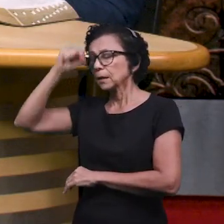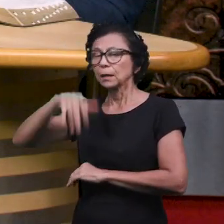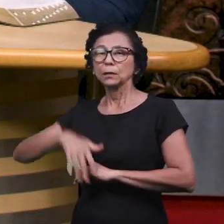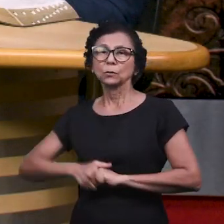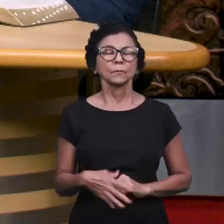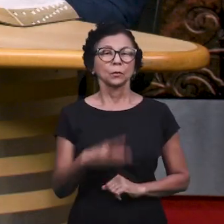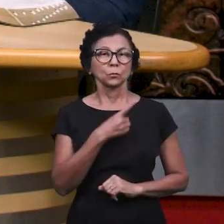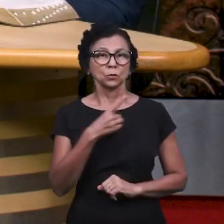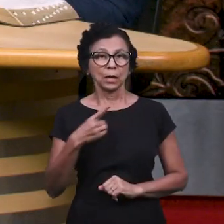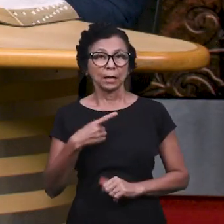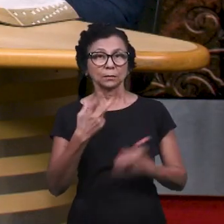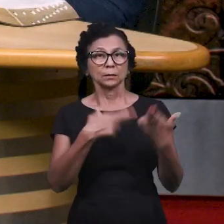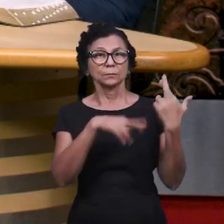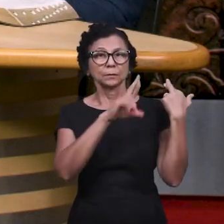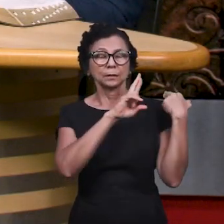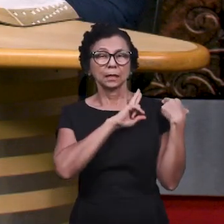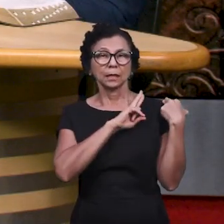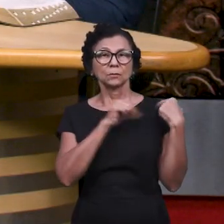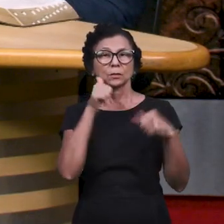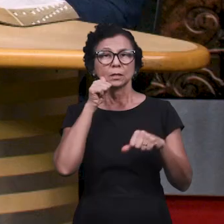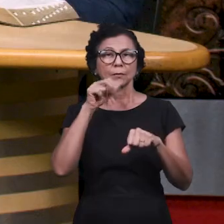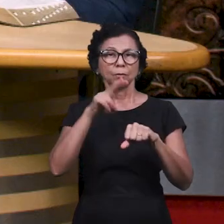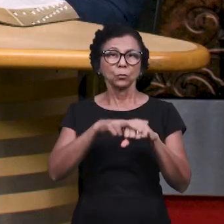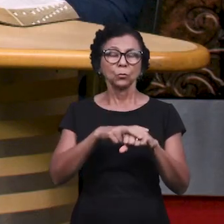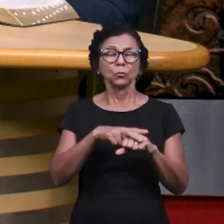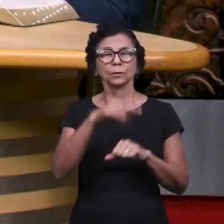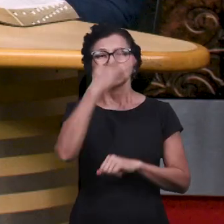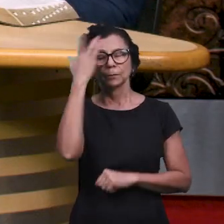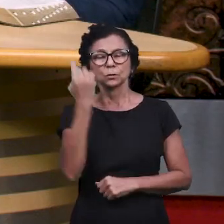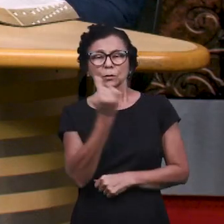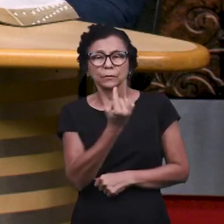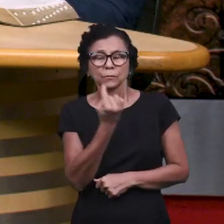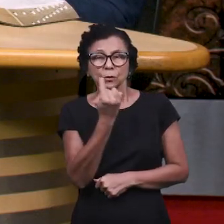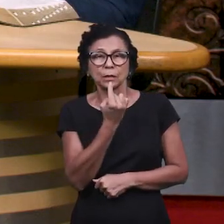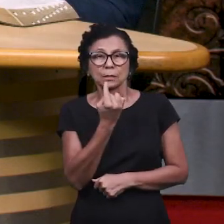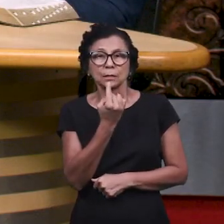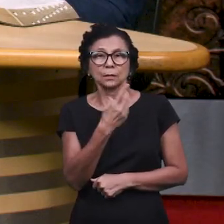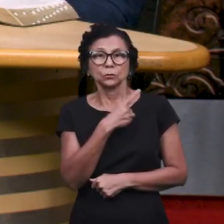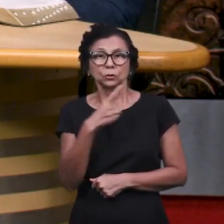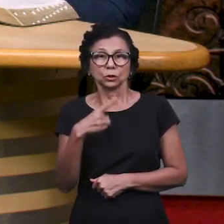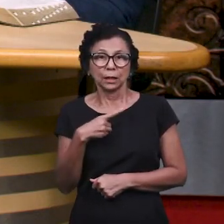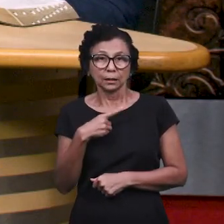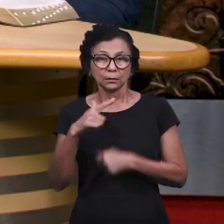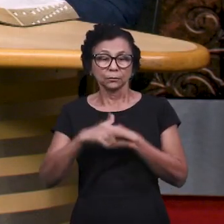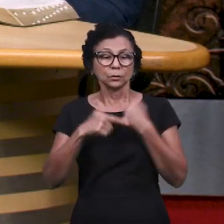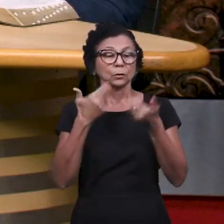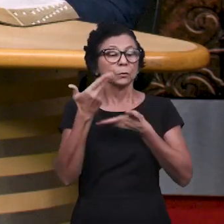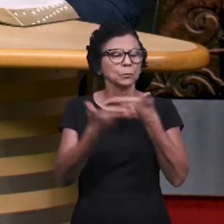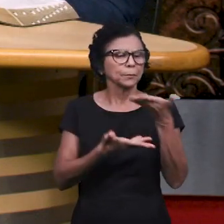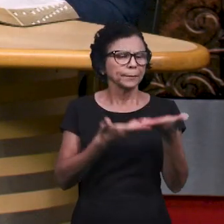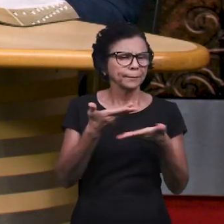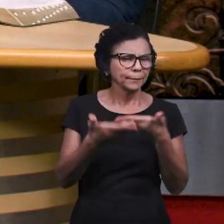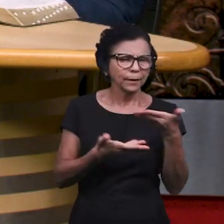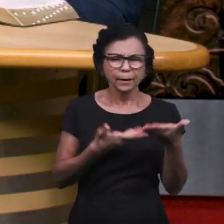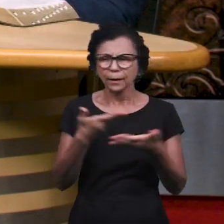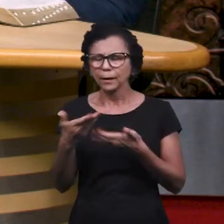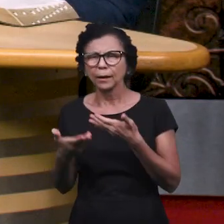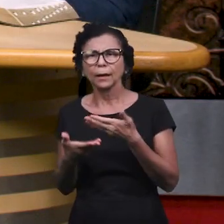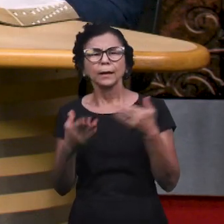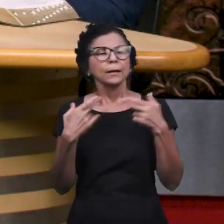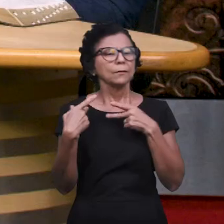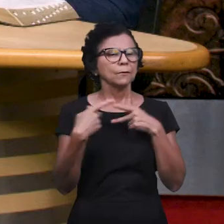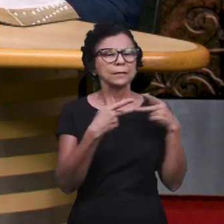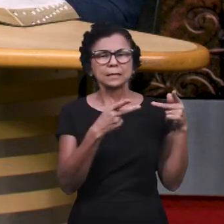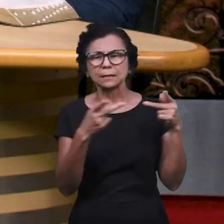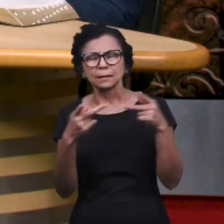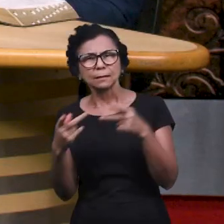viúva, cuidar da necessidade da questão dentro do rebanho, em meio ao rebanho, a assistência, a visita,